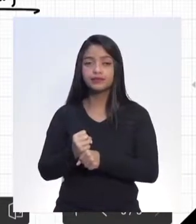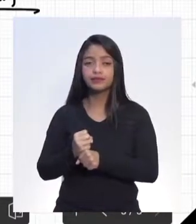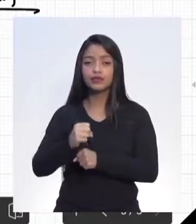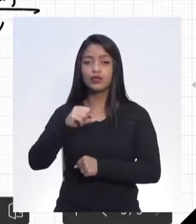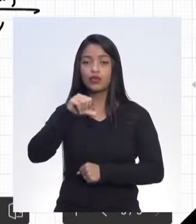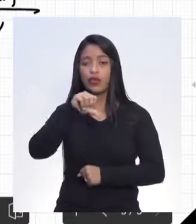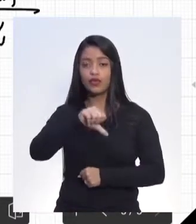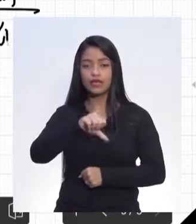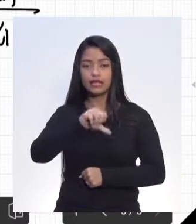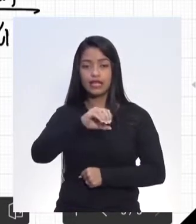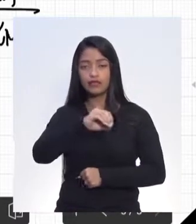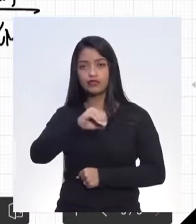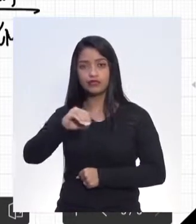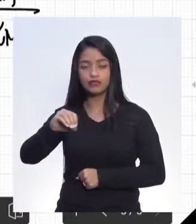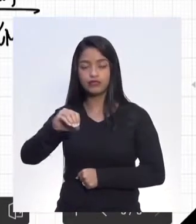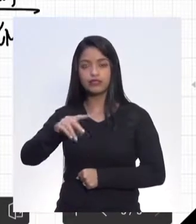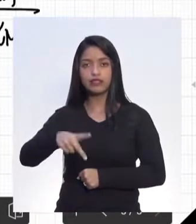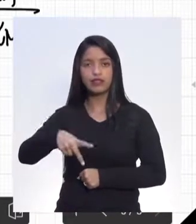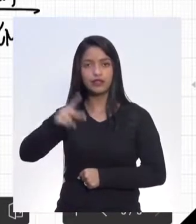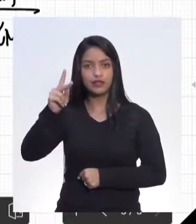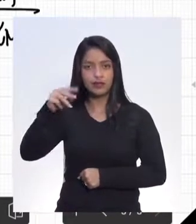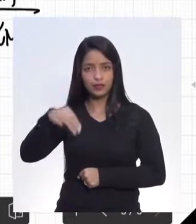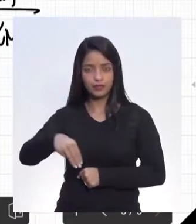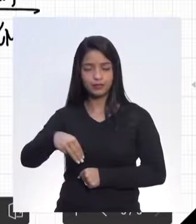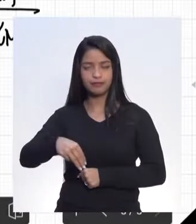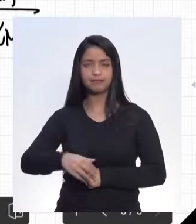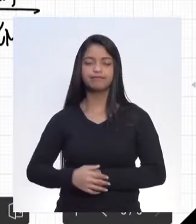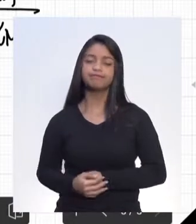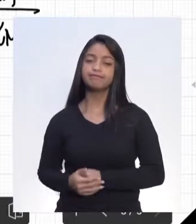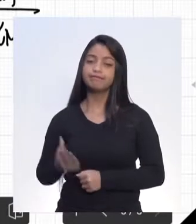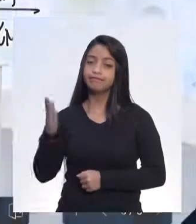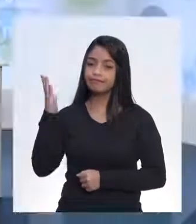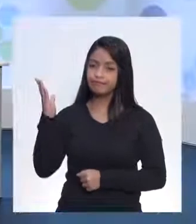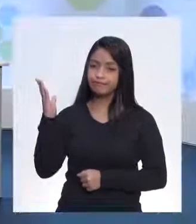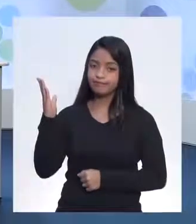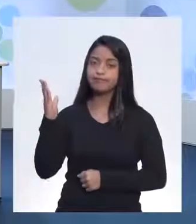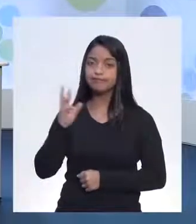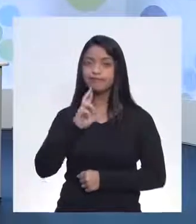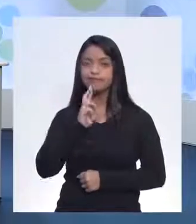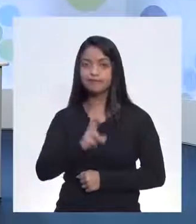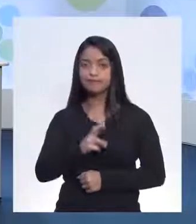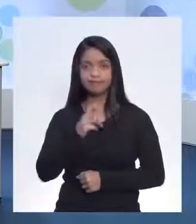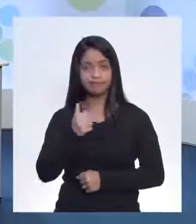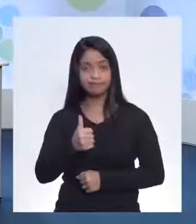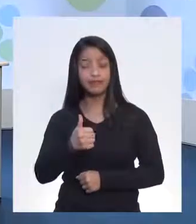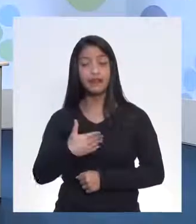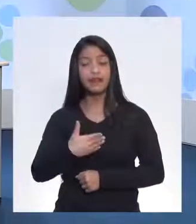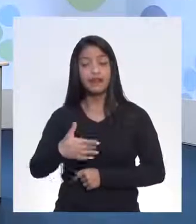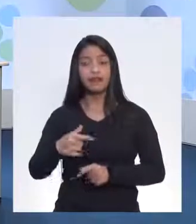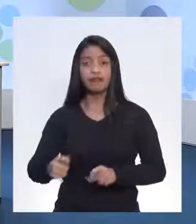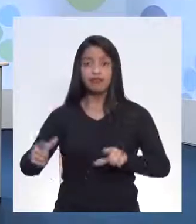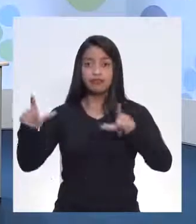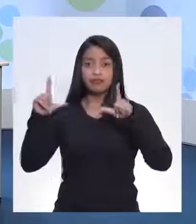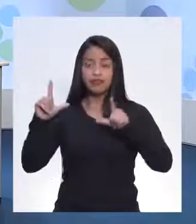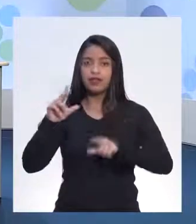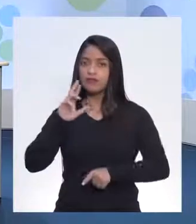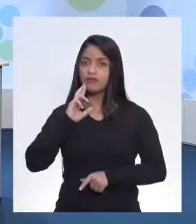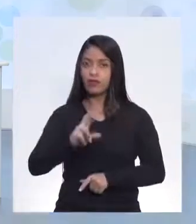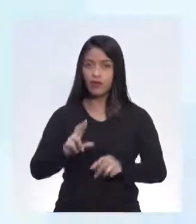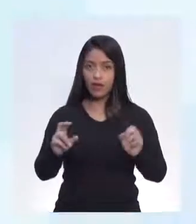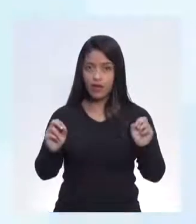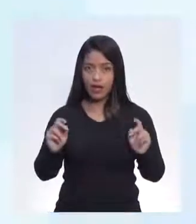de 900 quilômetros. Essa é a ideia, tá? Vai subir a resposta para vocês,